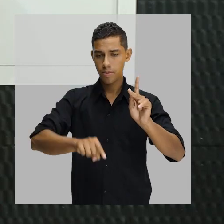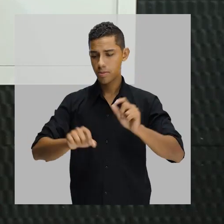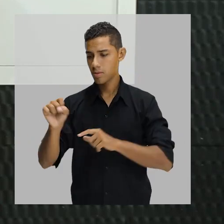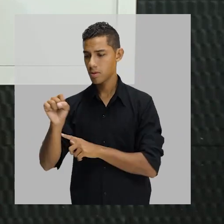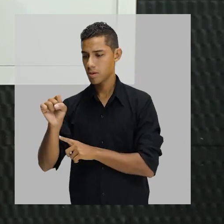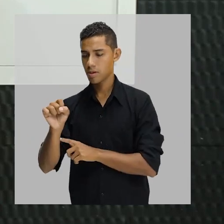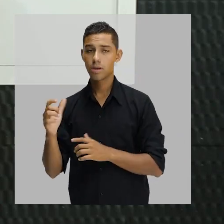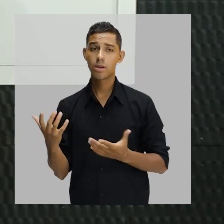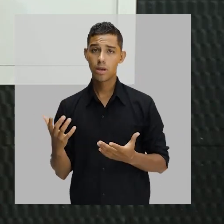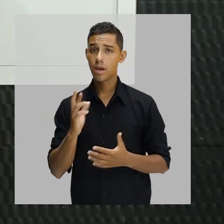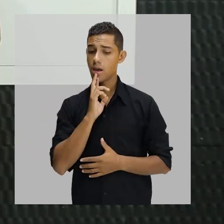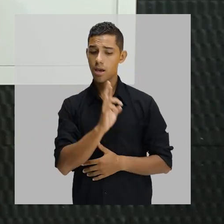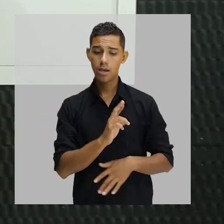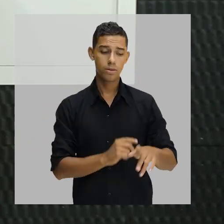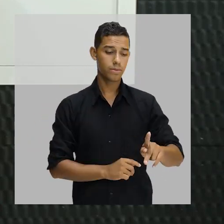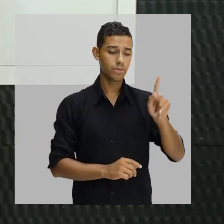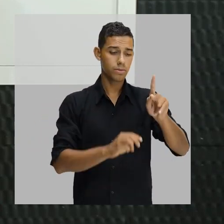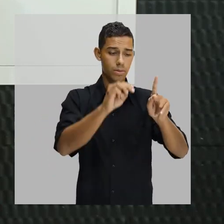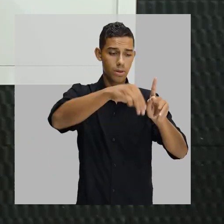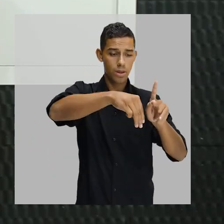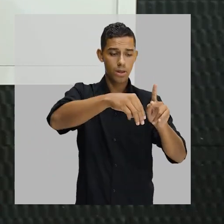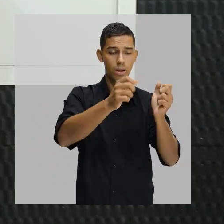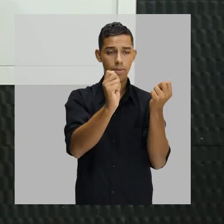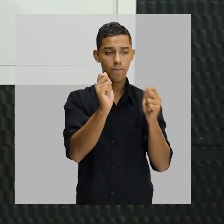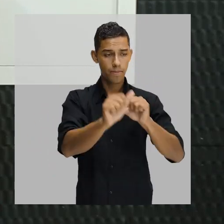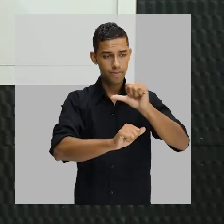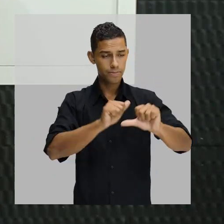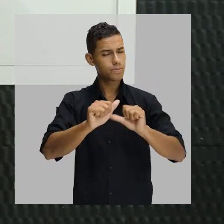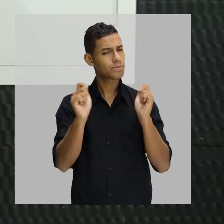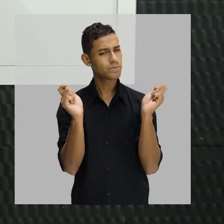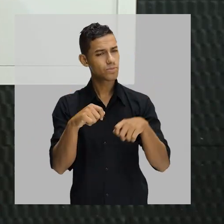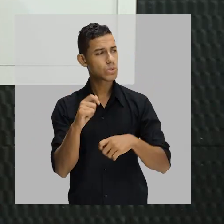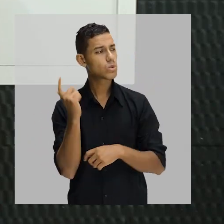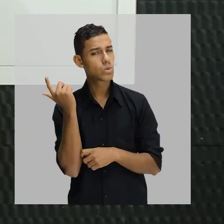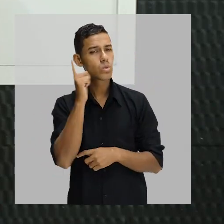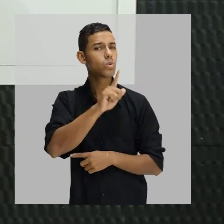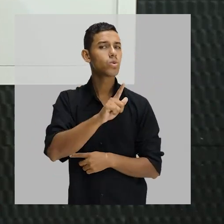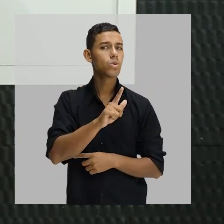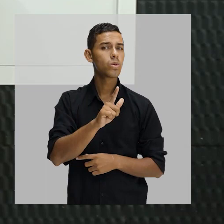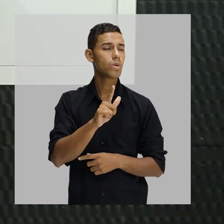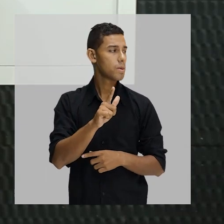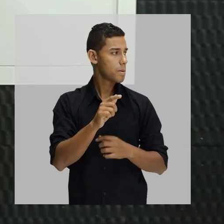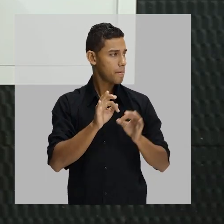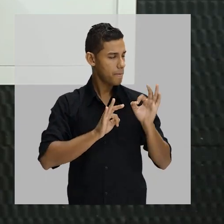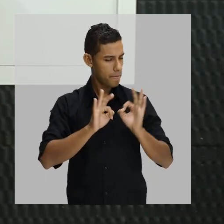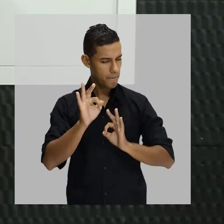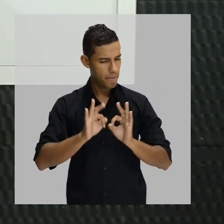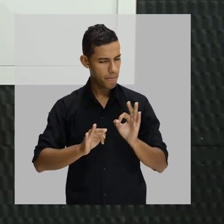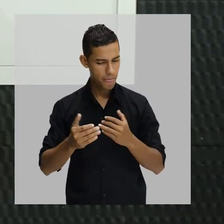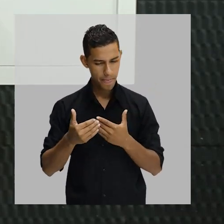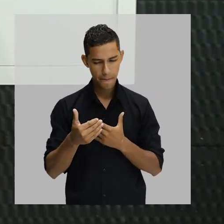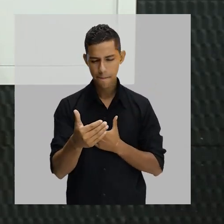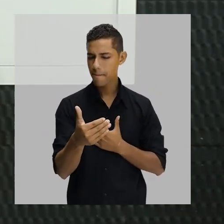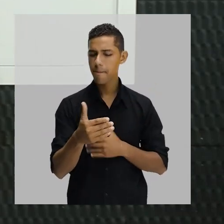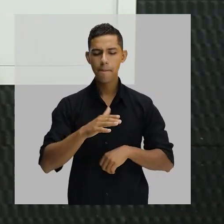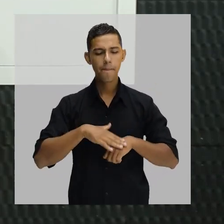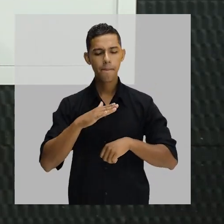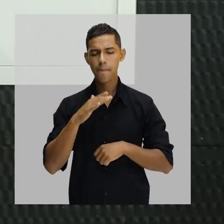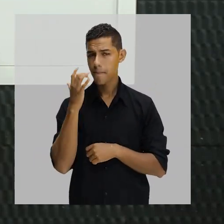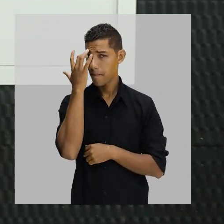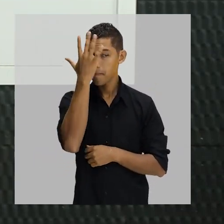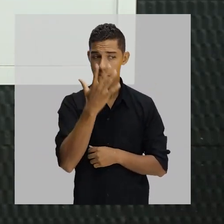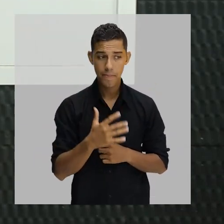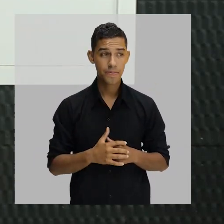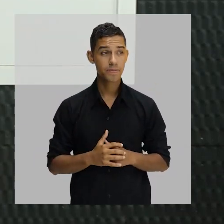quer em quilômetros. Tá, ok? Mas vamos fazer essas mudanças que é para poder isso já tornar habitual, né? Então é